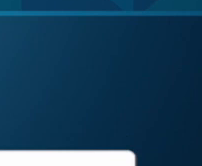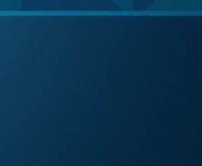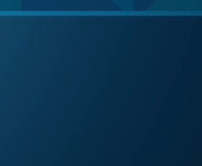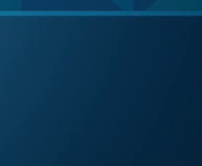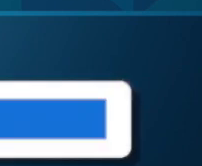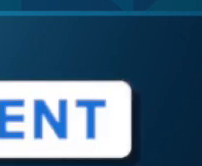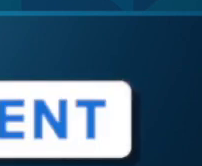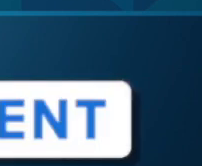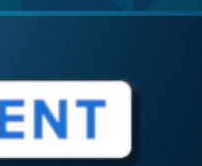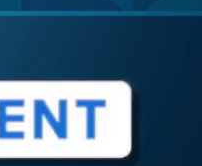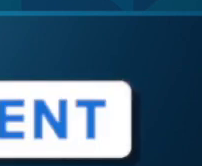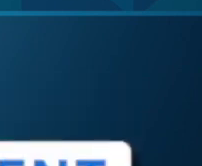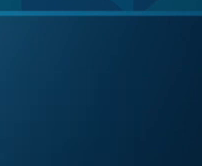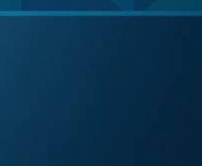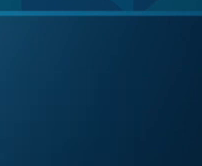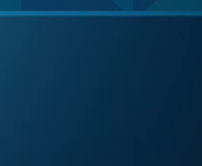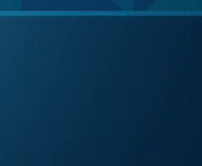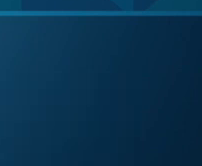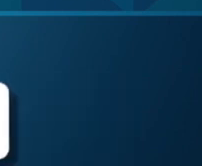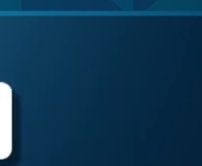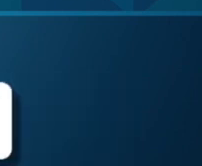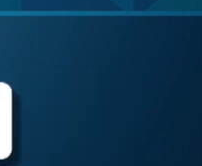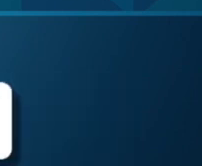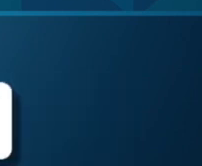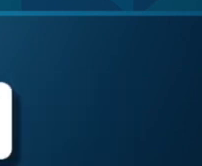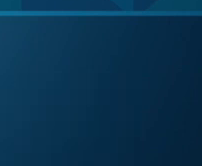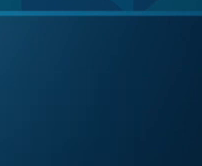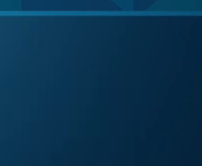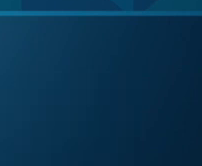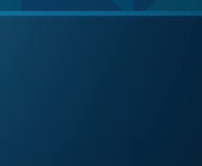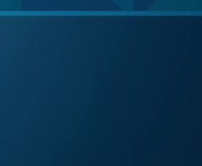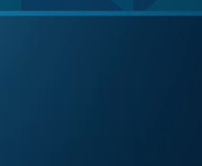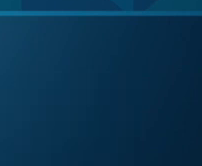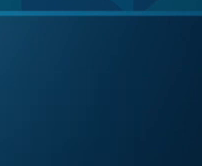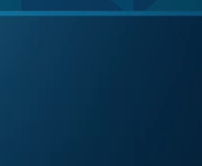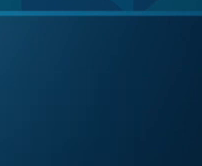notificação. Fó comentário, não faz tutang, ba mídia social, siraseluk.